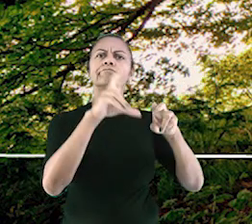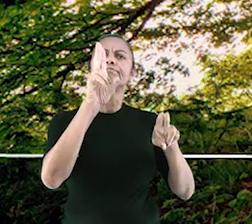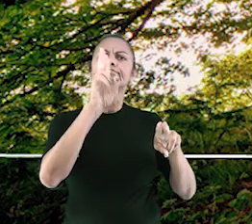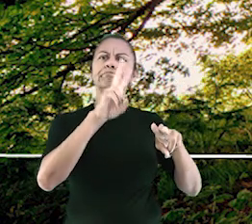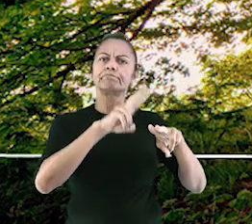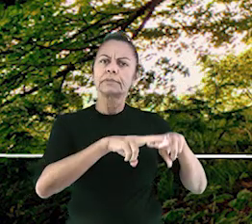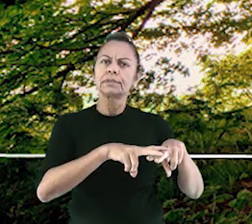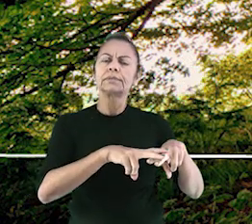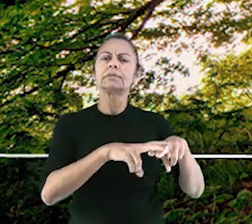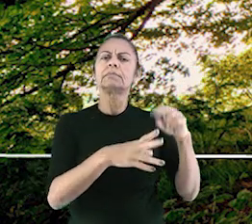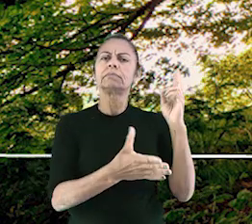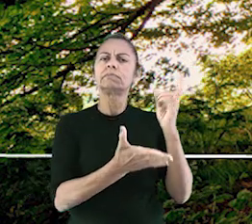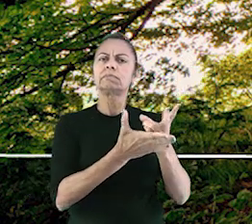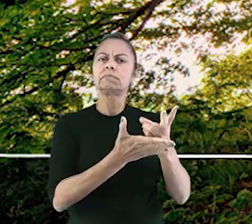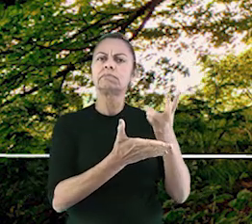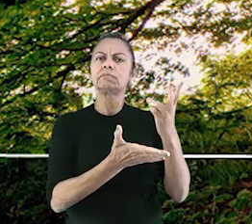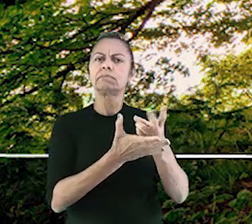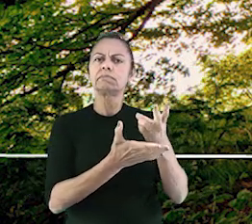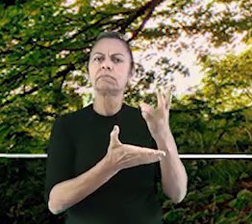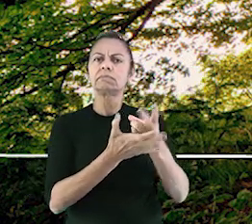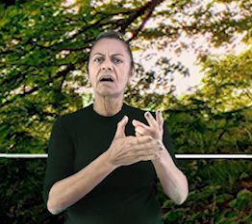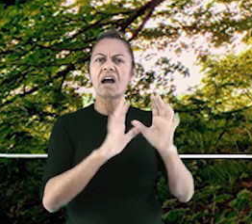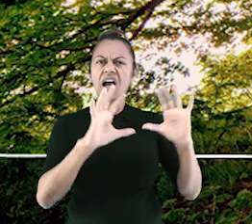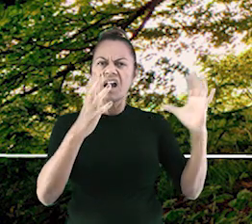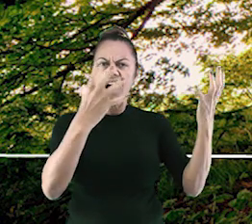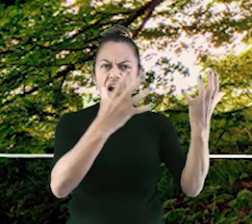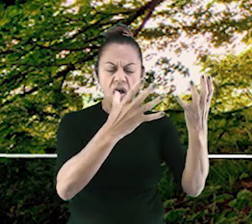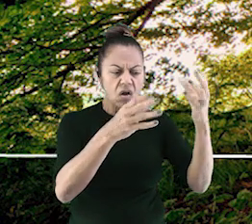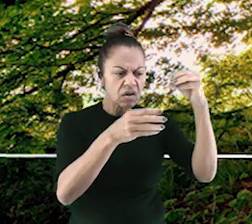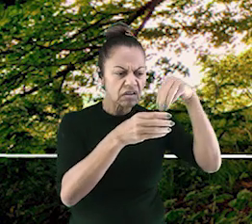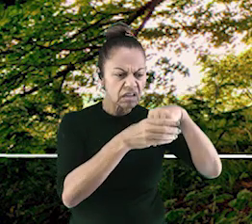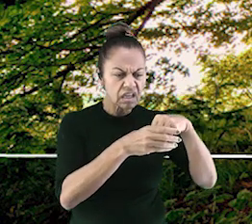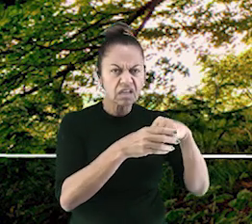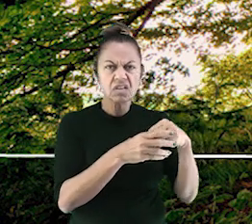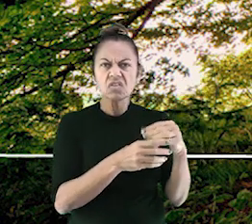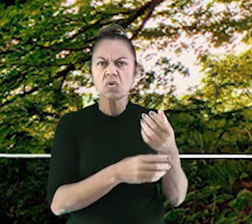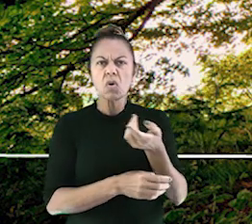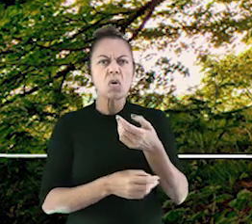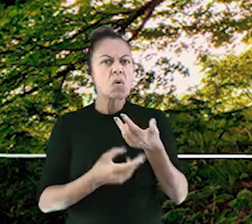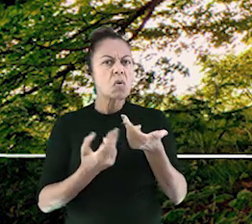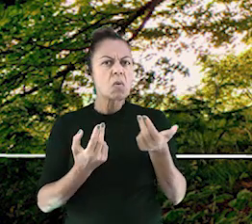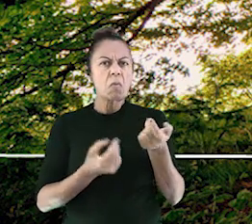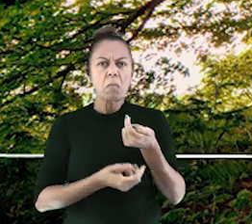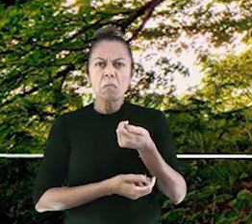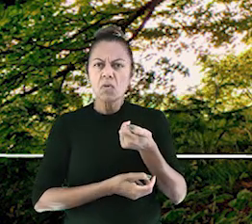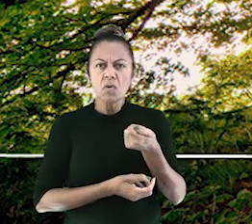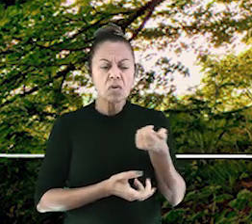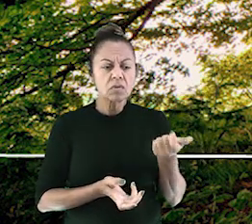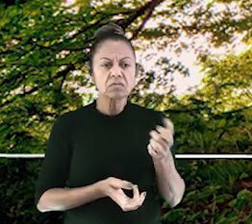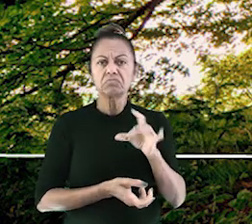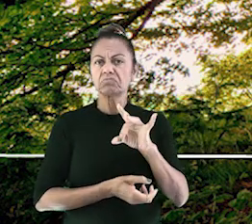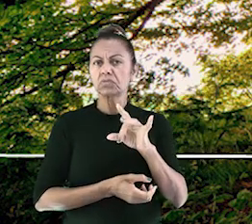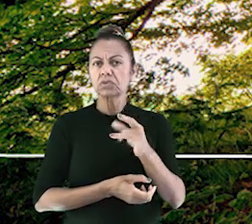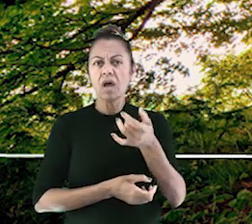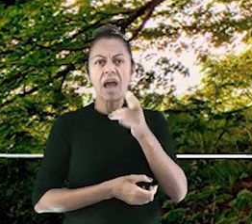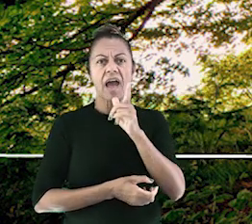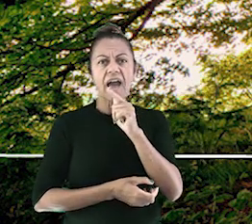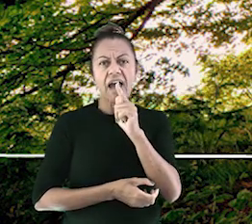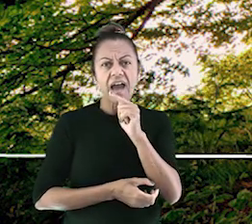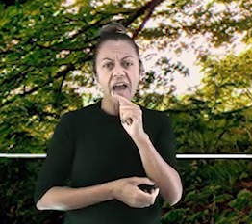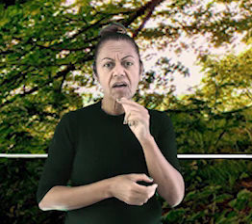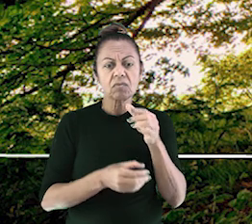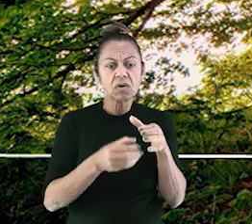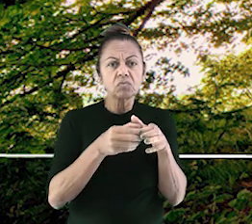Ali, na gaiola, havia poucas coisas com ele. Um pote de água